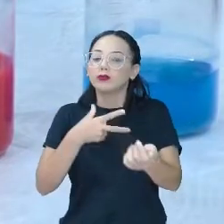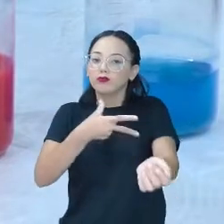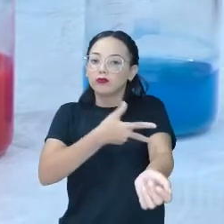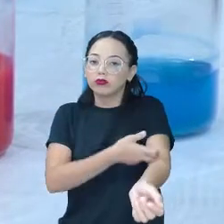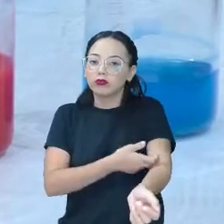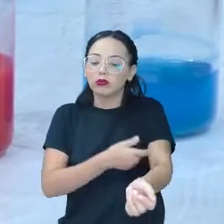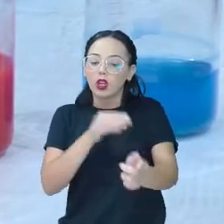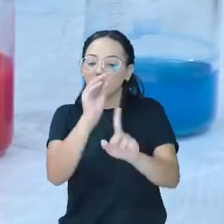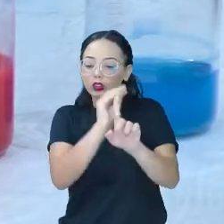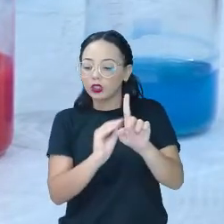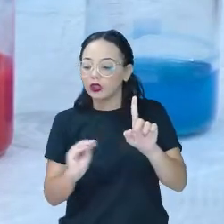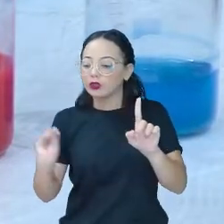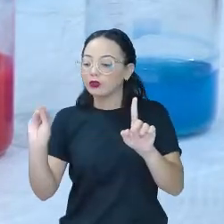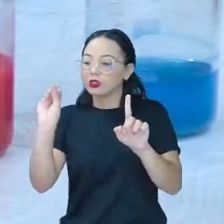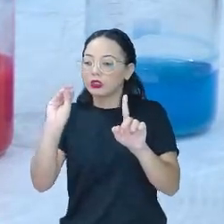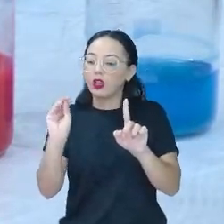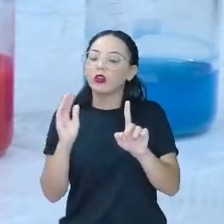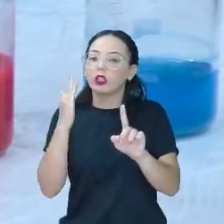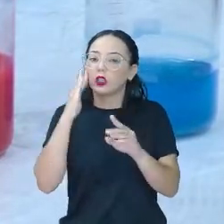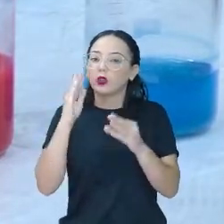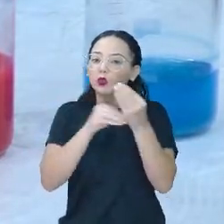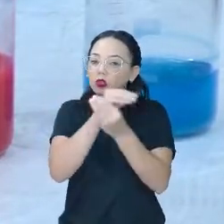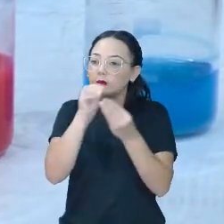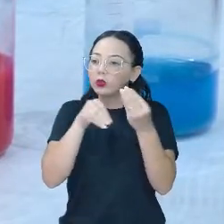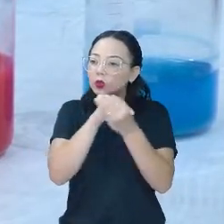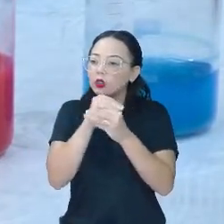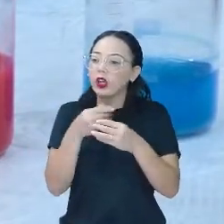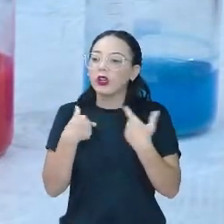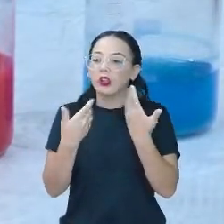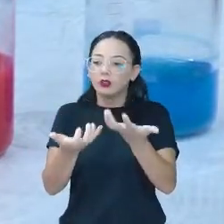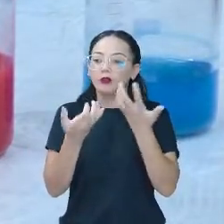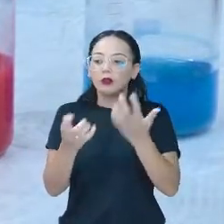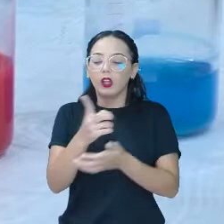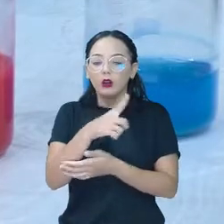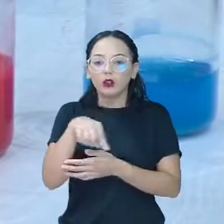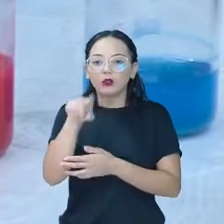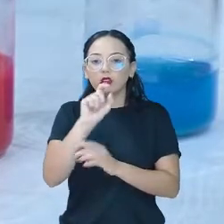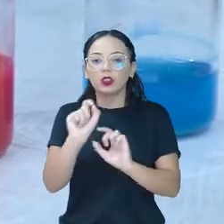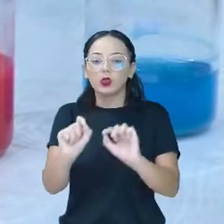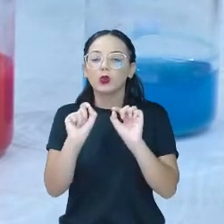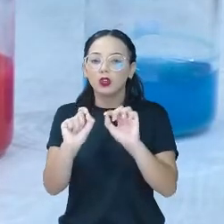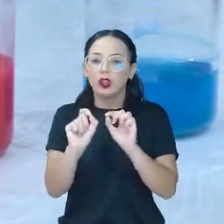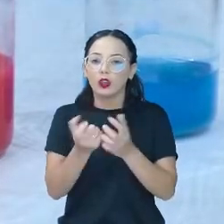aqui, colocar um pouquinho em cada um, que eu quero que vocês